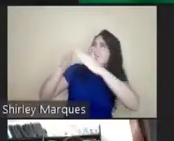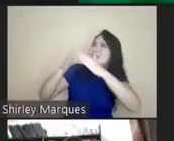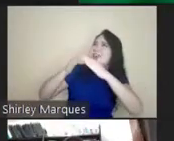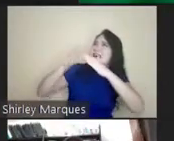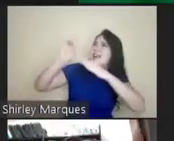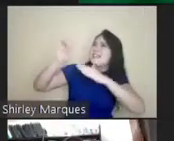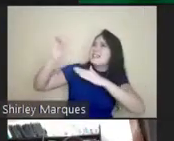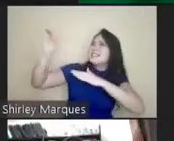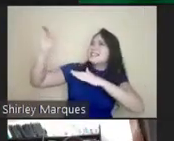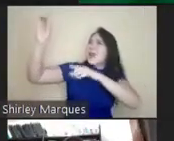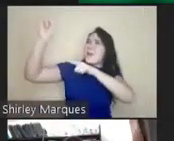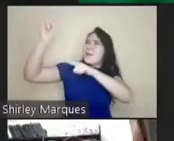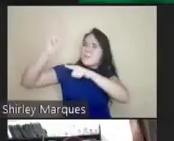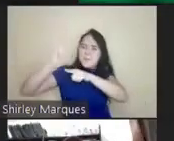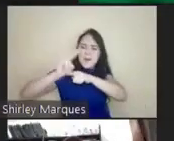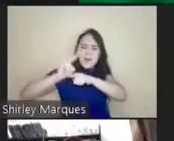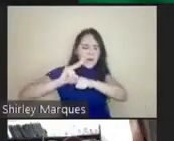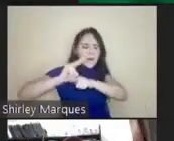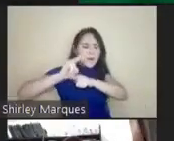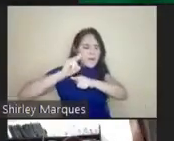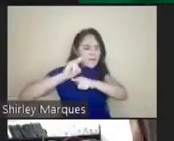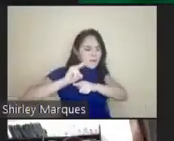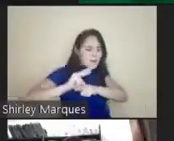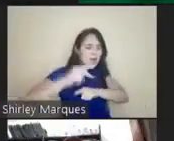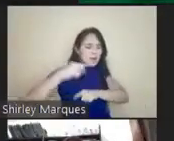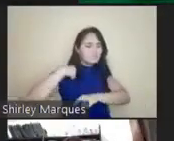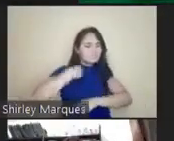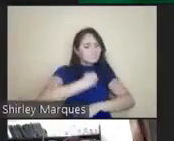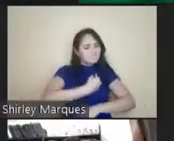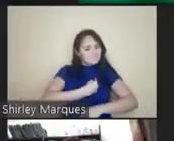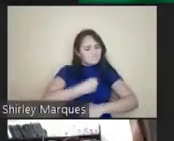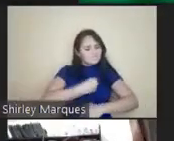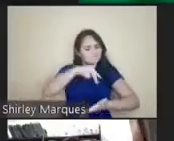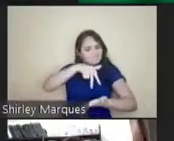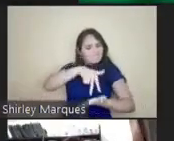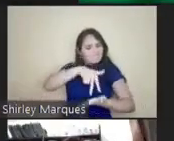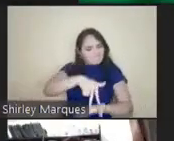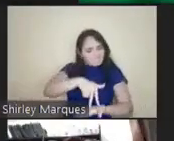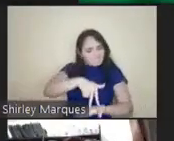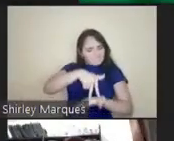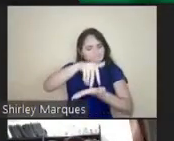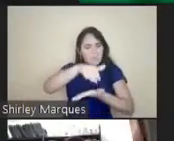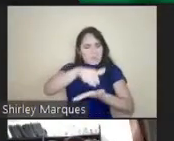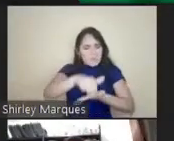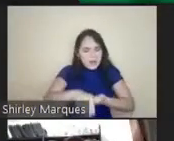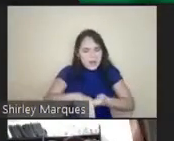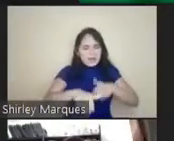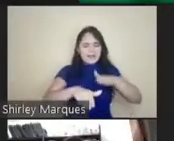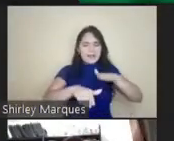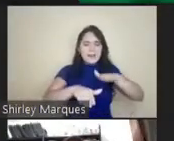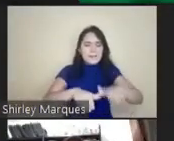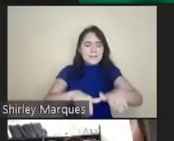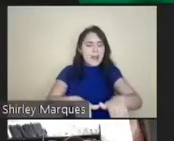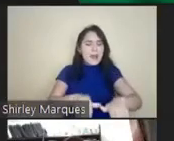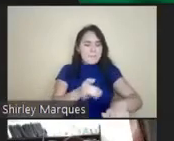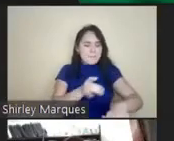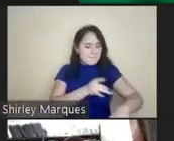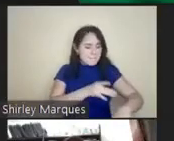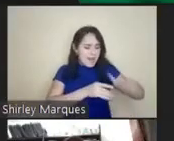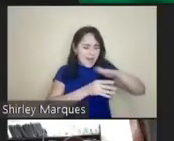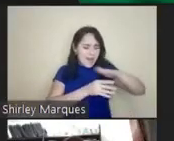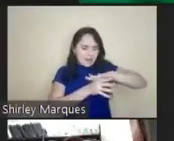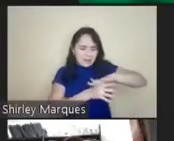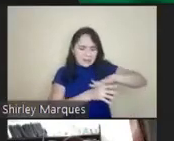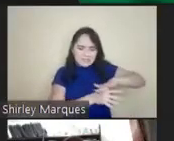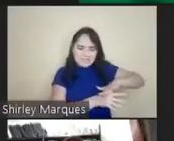para nos ajudar a pisar. Sem esse medo de ter nossos dedos